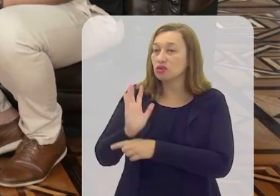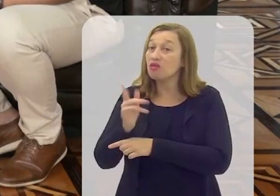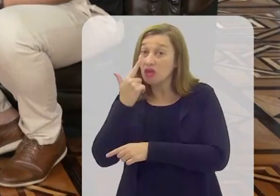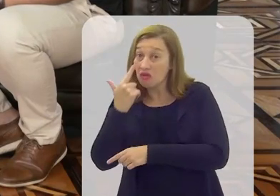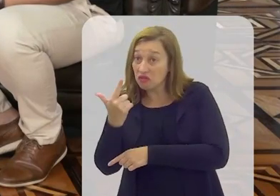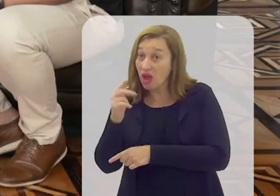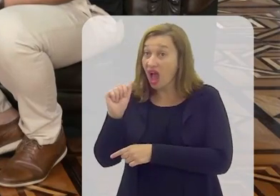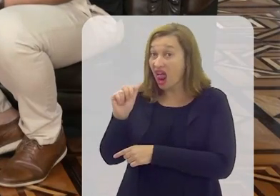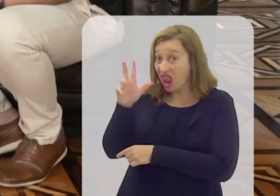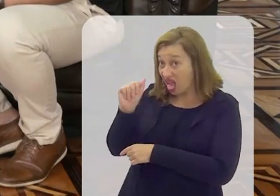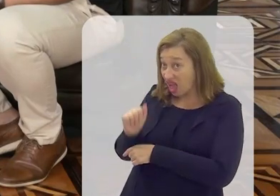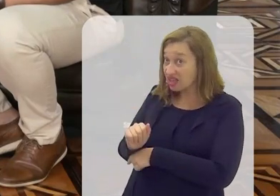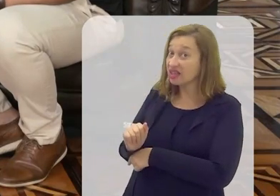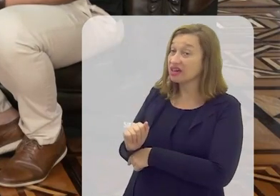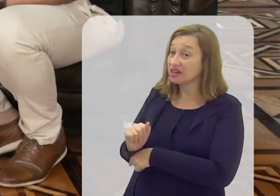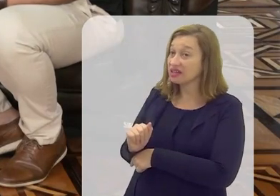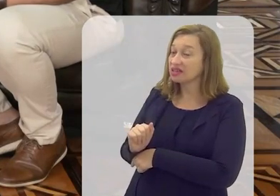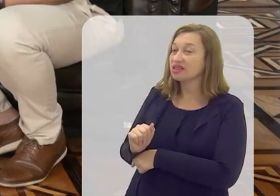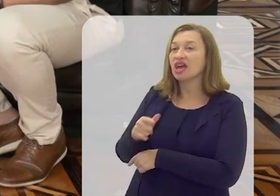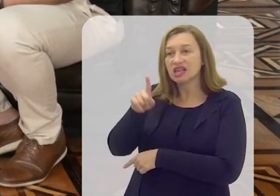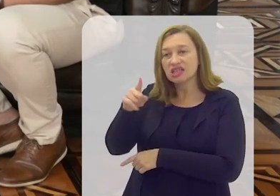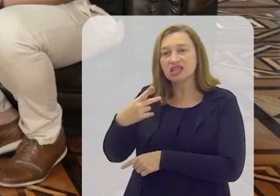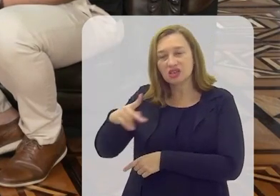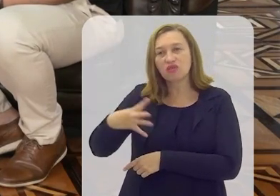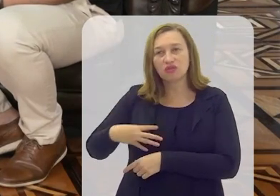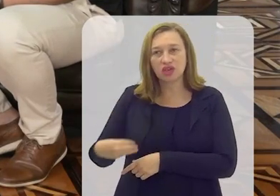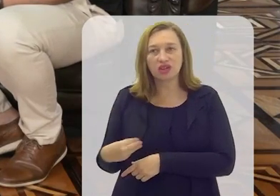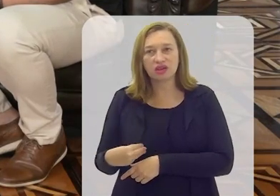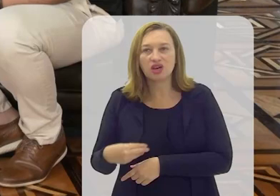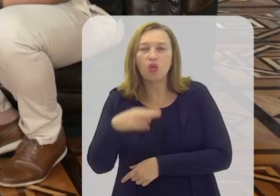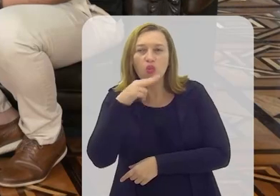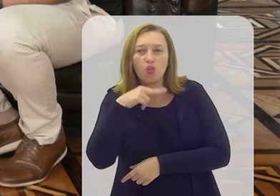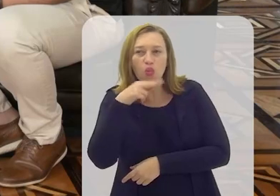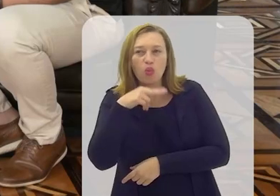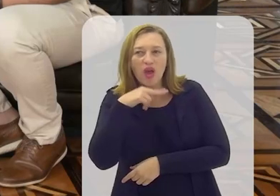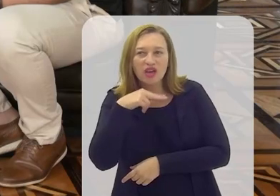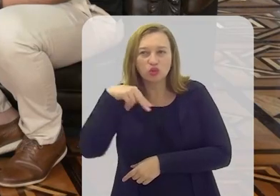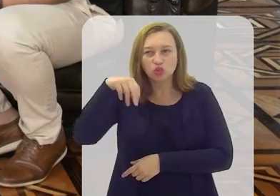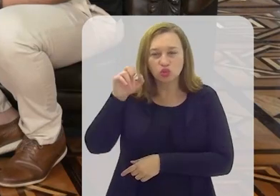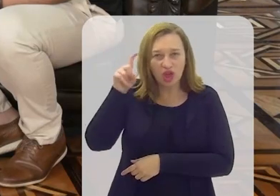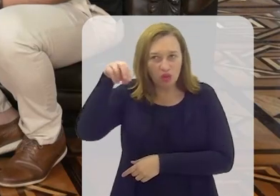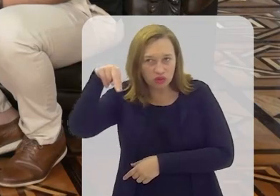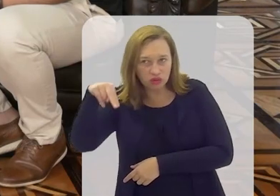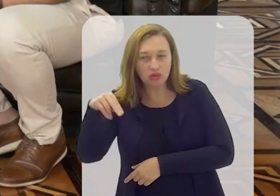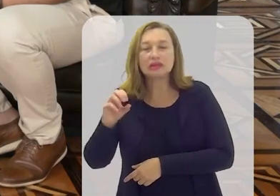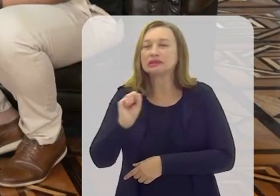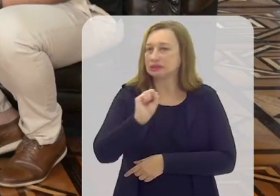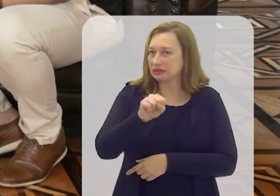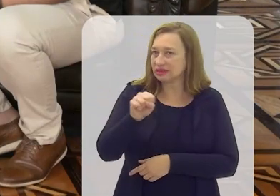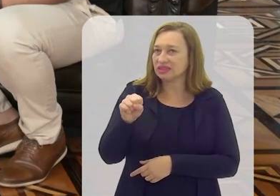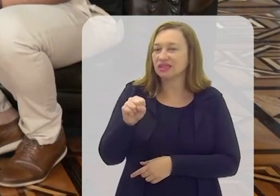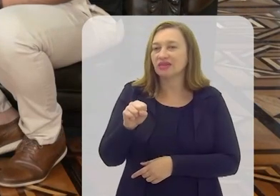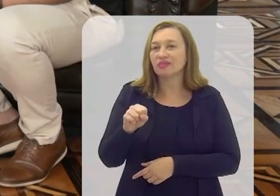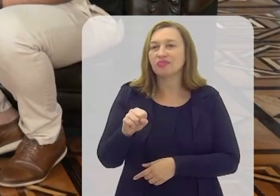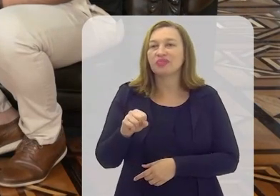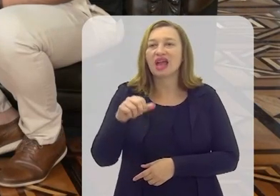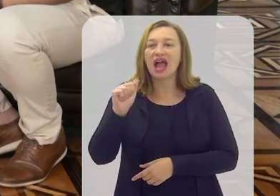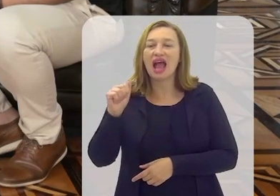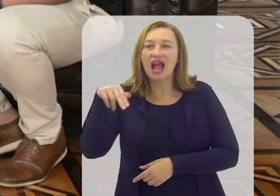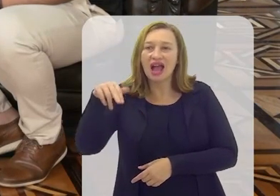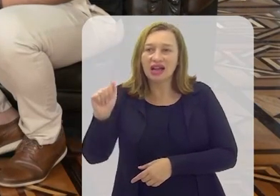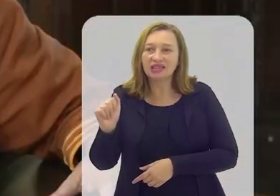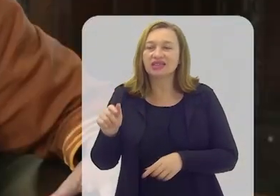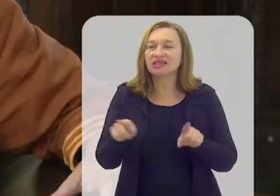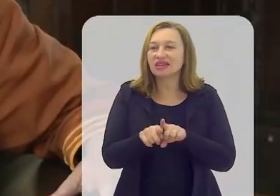filme. Você viu que a Lana já trouxe. Esse aqui é o seu filho? É o meu filho, Pedro. É o neto, do Nelson. Talentoso. É. É mesmo. E a